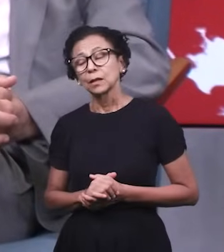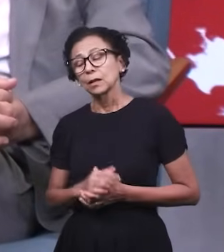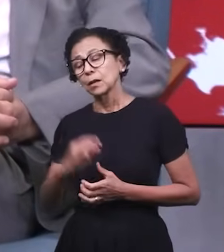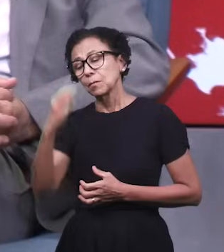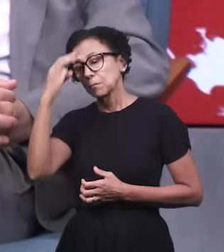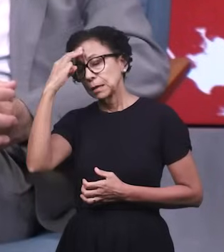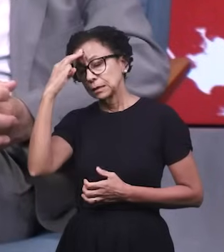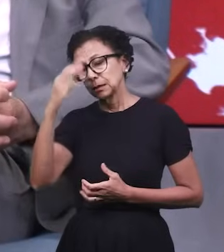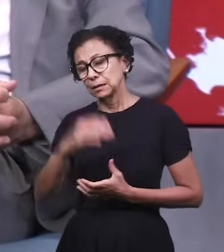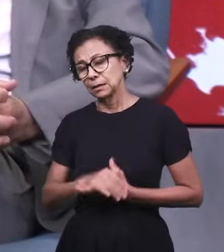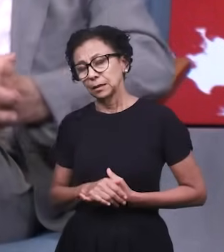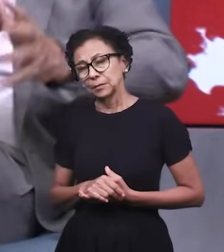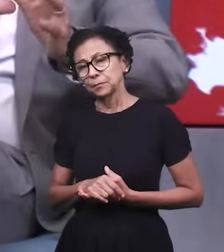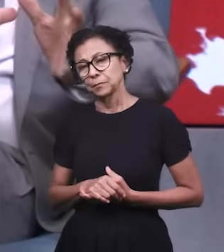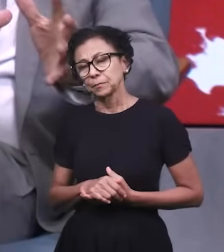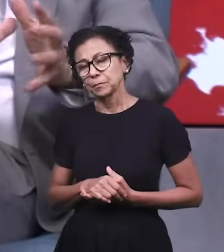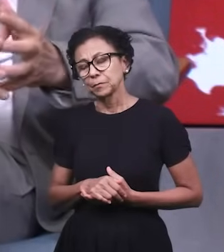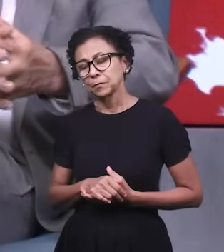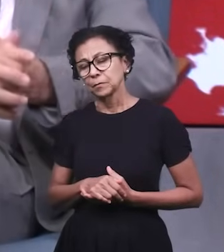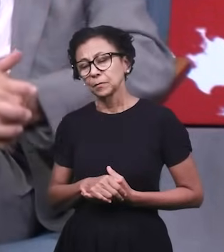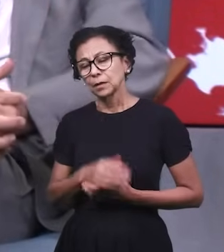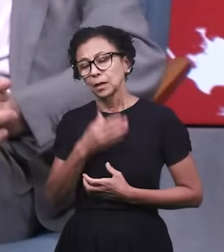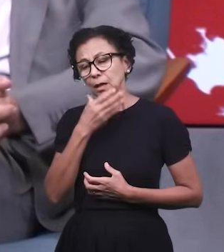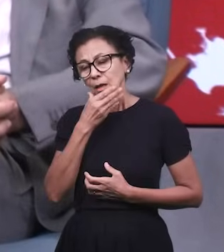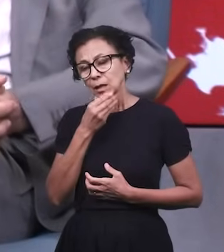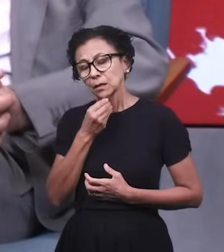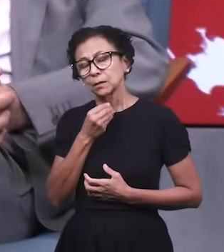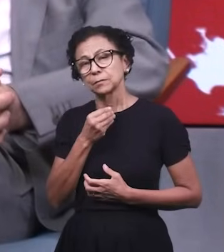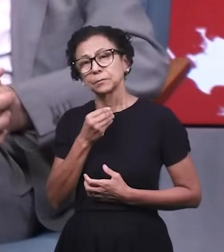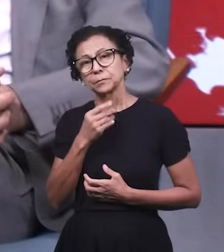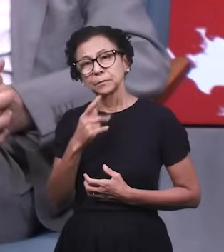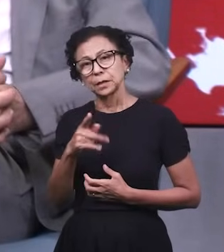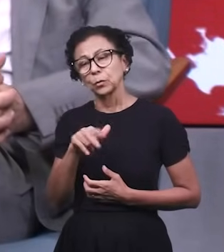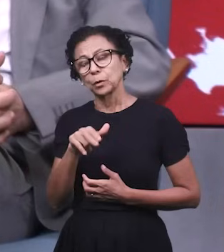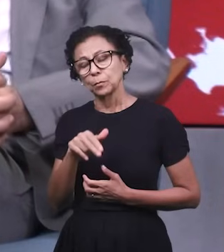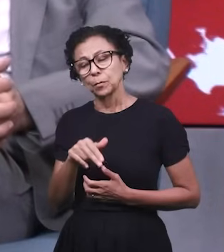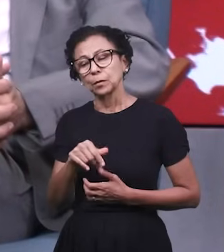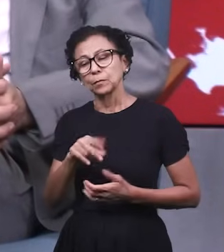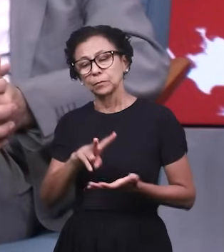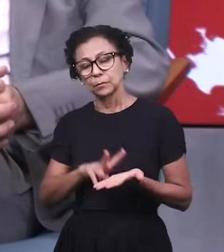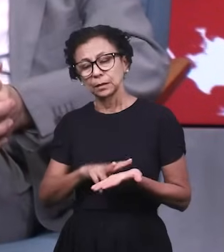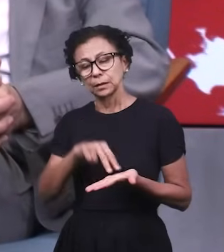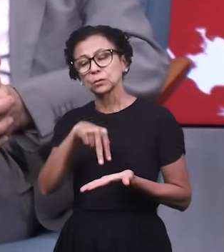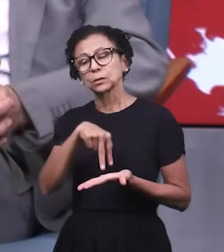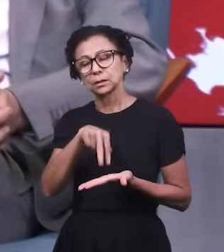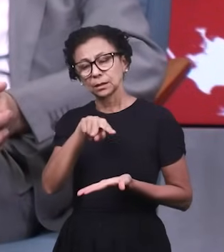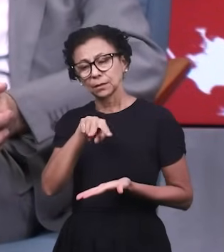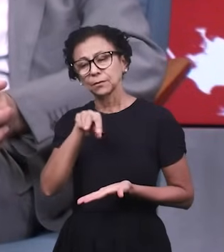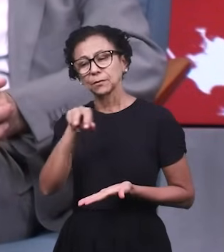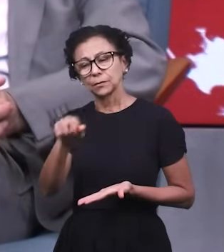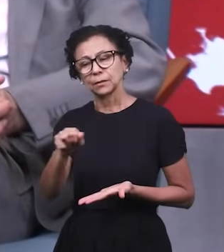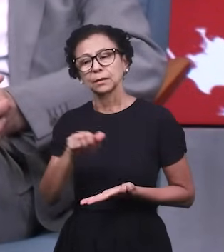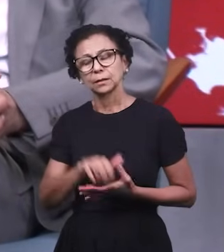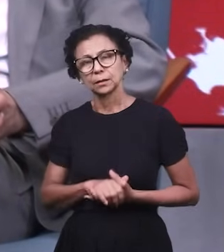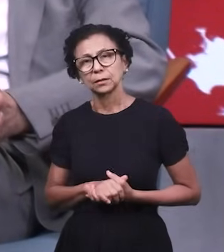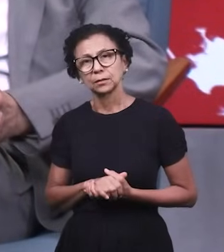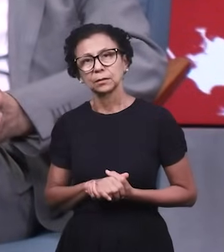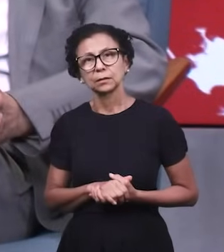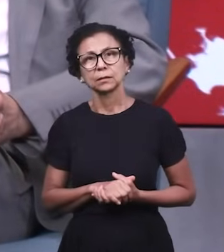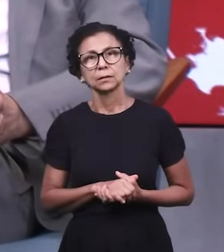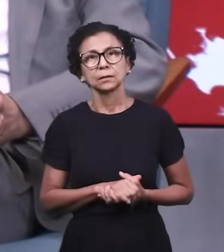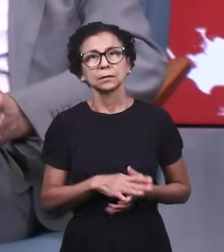ressuscitar. Há muito ensino naquela operação de maravilha de